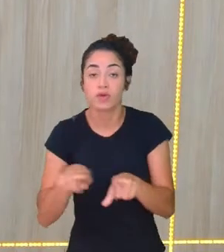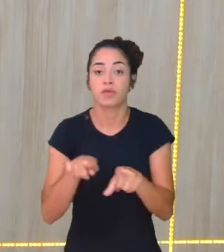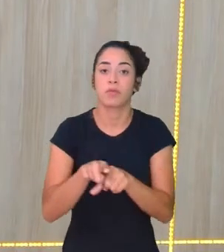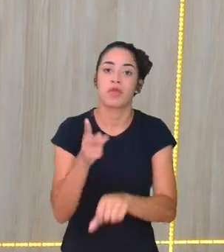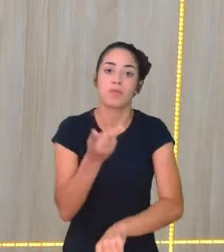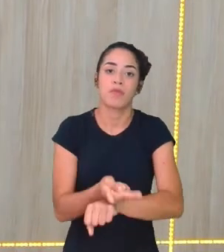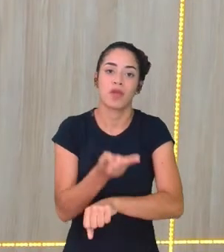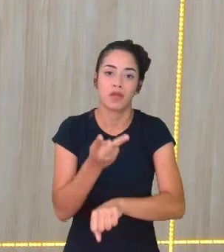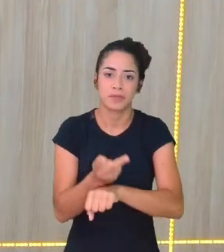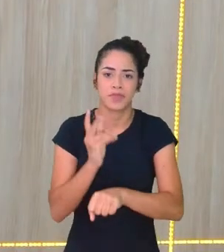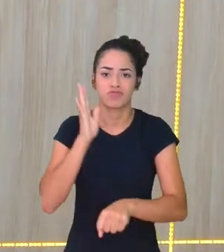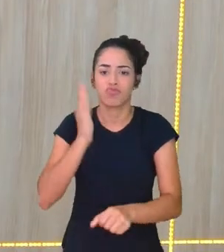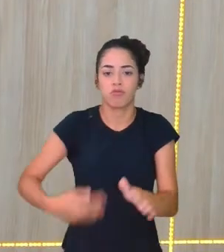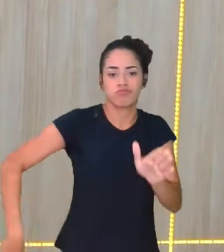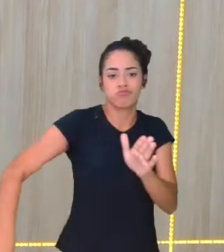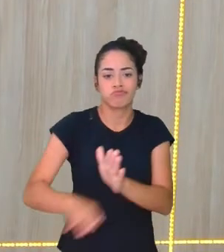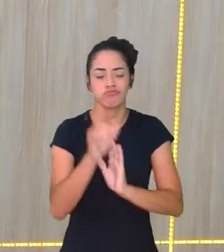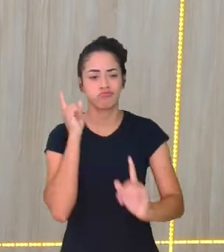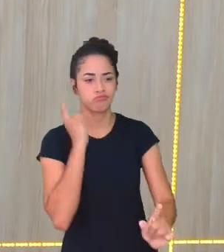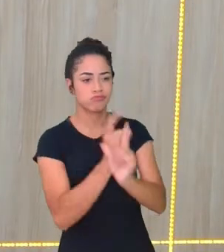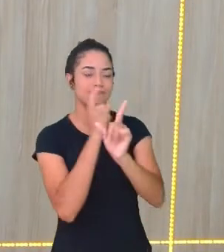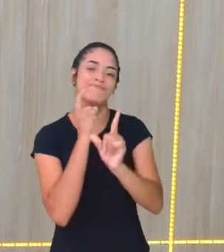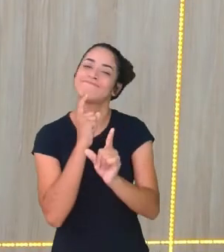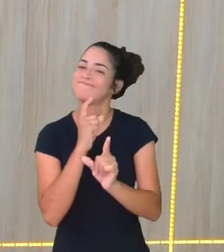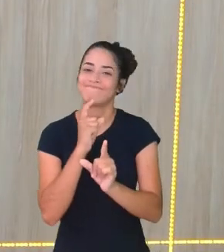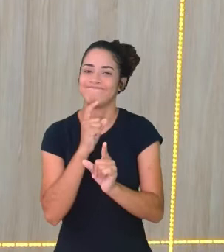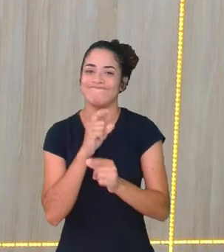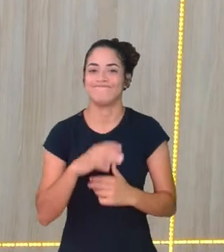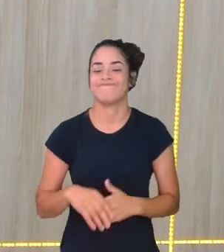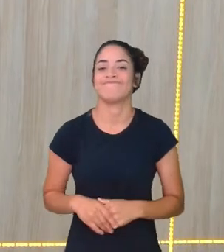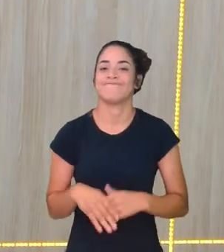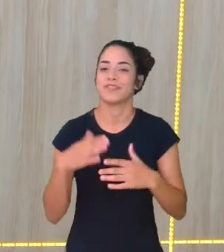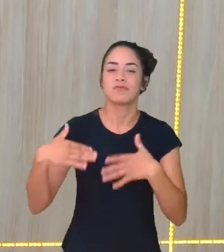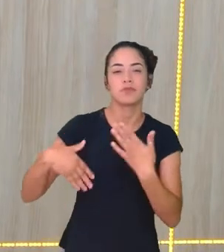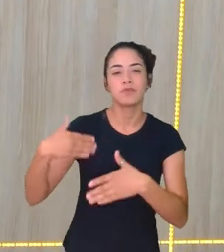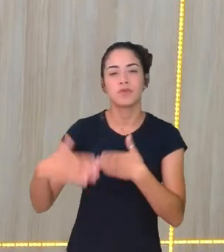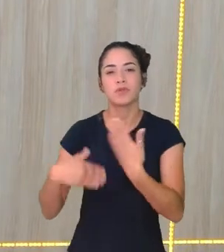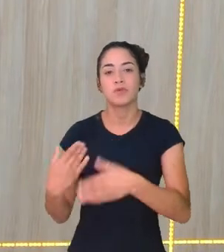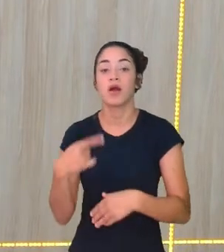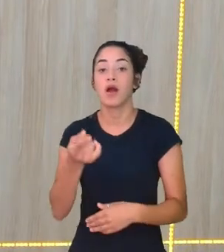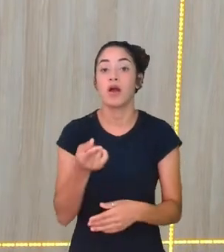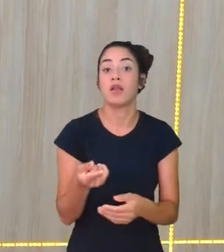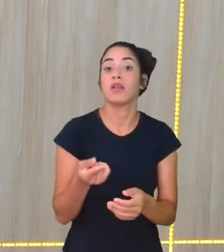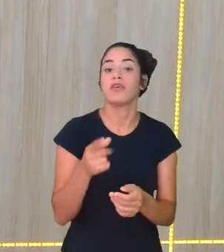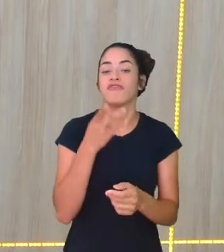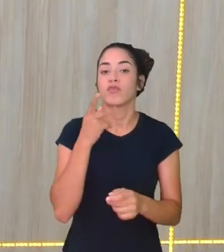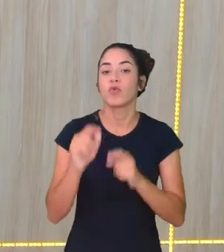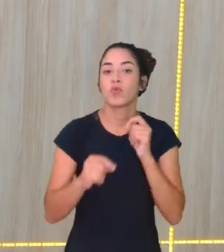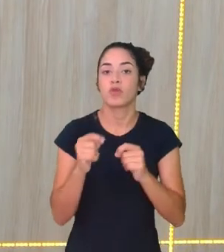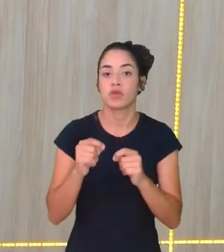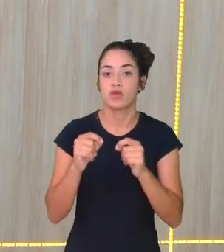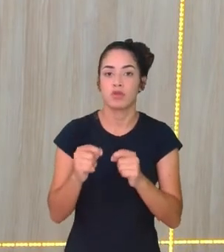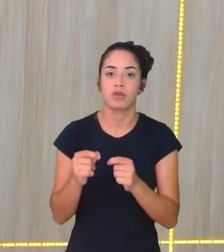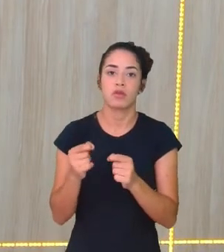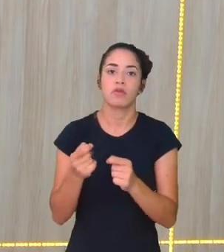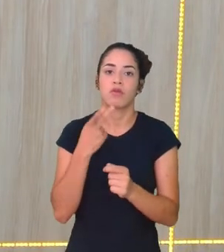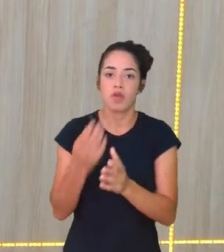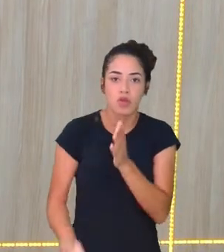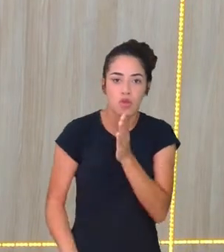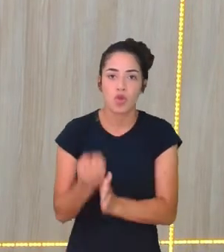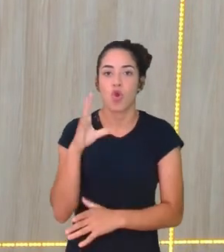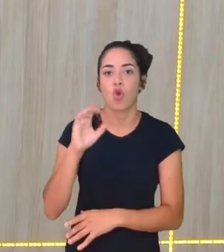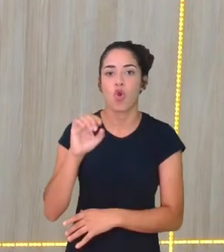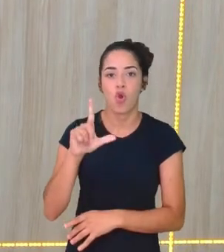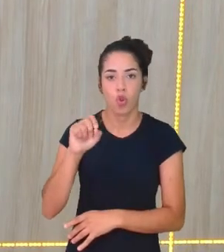imediato quando ele chega aqui no Brasil os portugueses então eles estabelecem o que a gente chama de colônia de exploração e